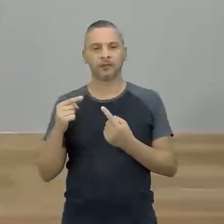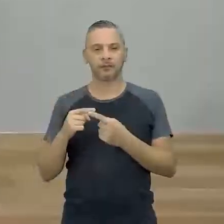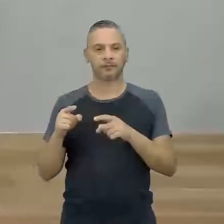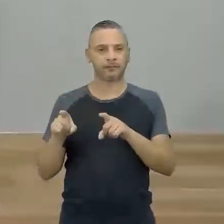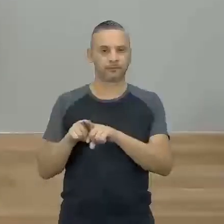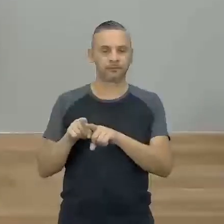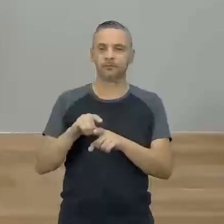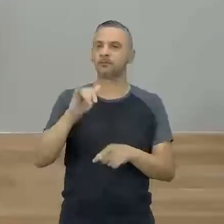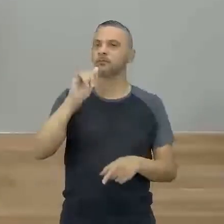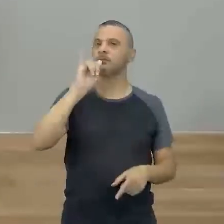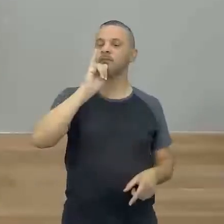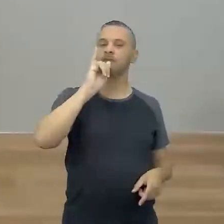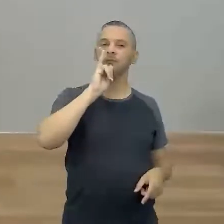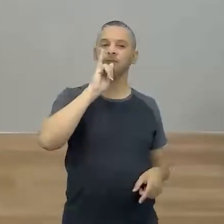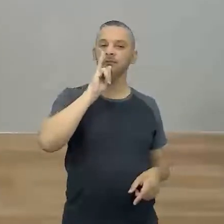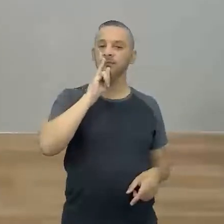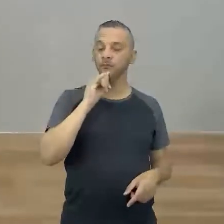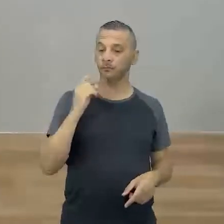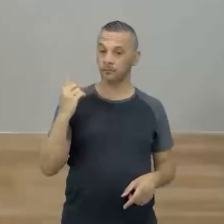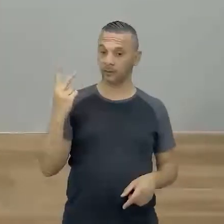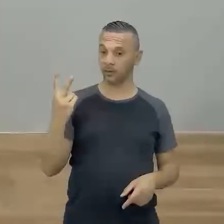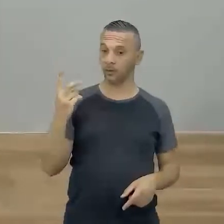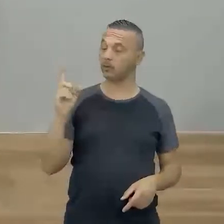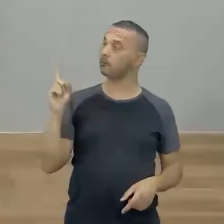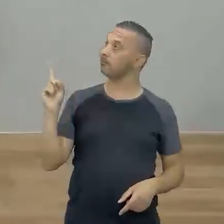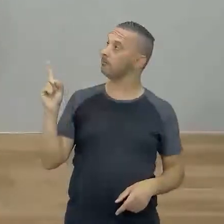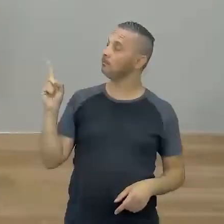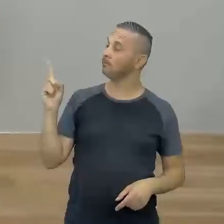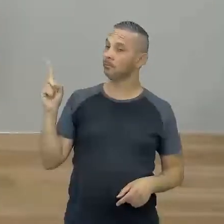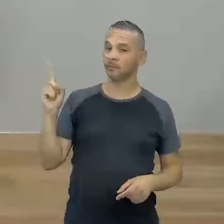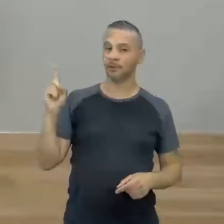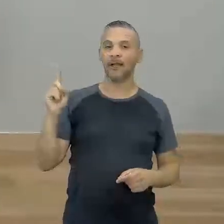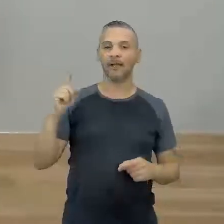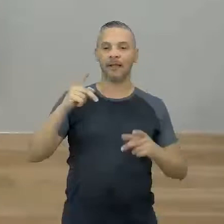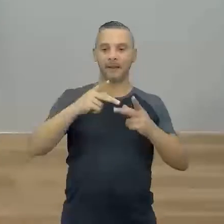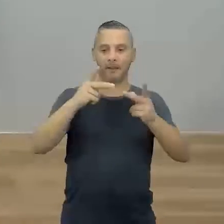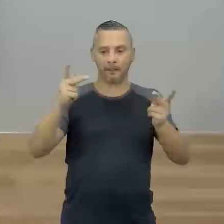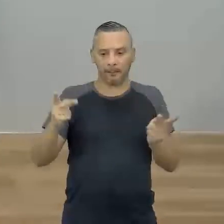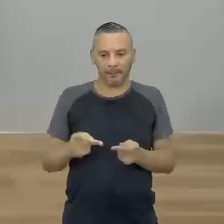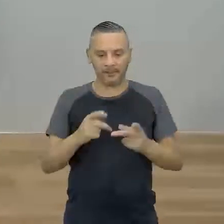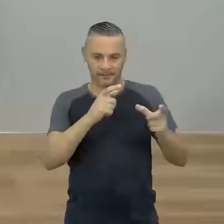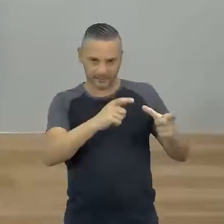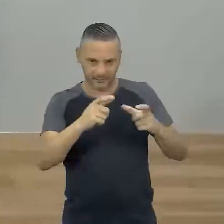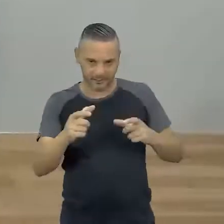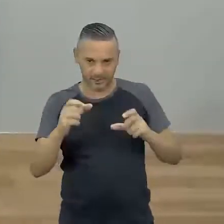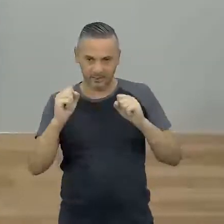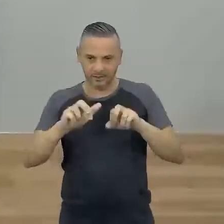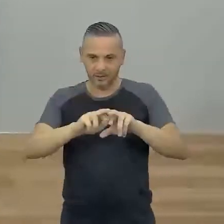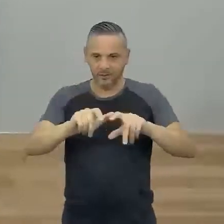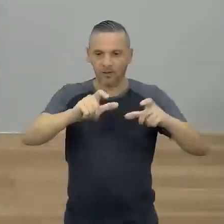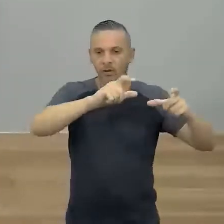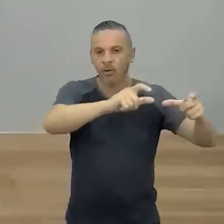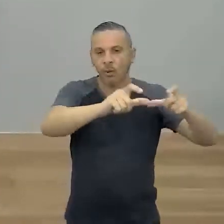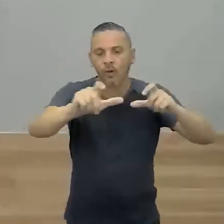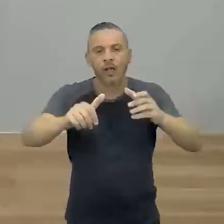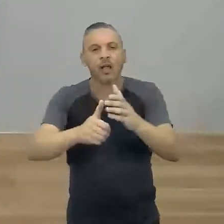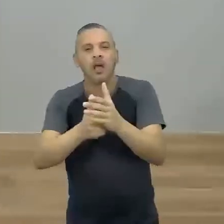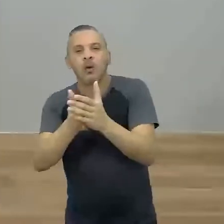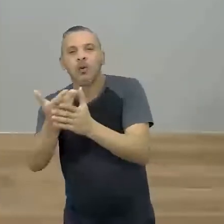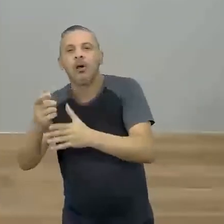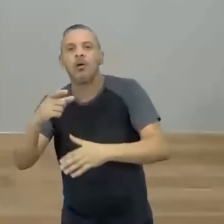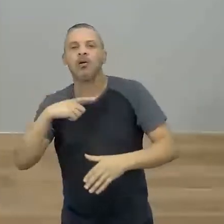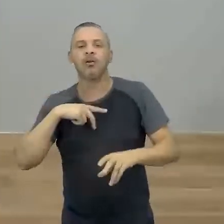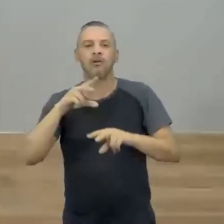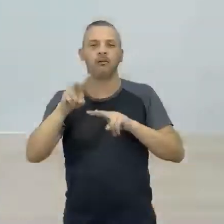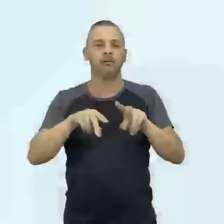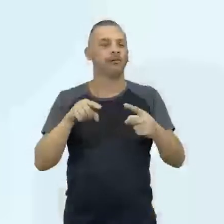talvez, por exemplo, daria para as duas serem uma pizzaria. Mas aí a gente conseguiria diferenciar o tipo de ambiente, toda a estética desse ambiente